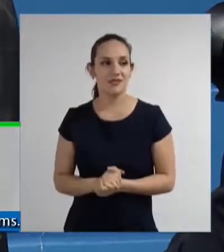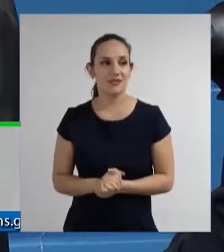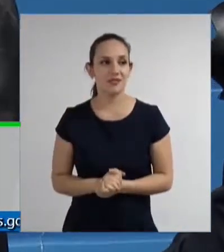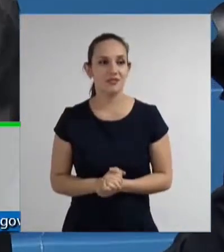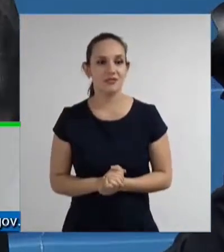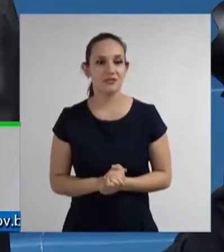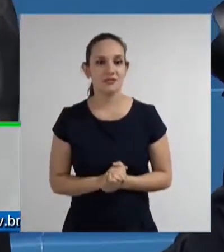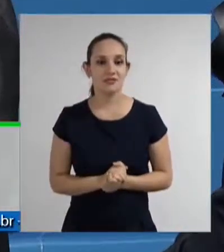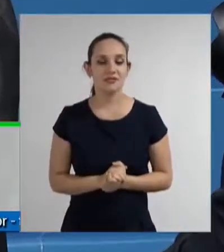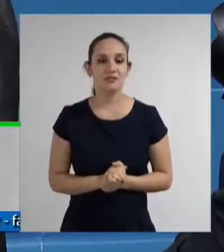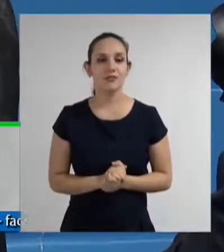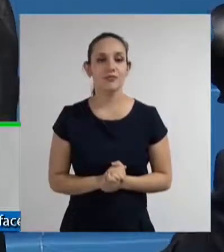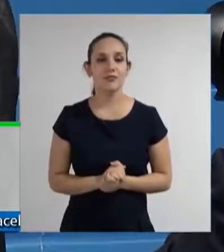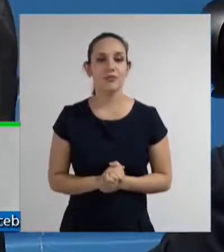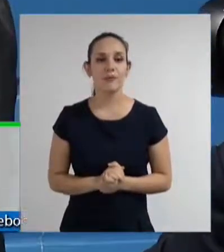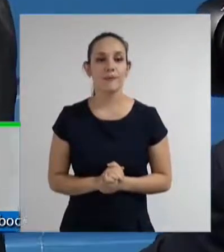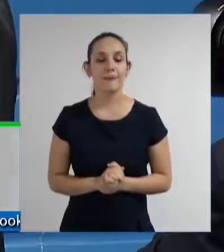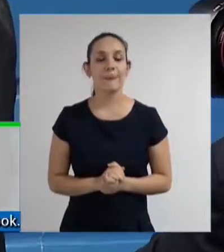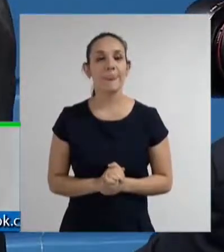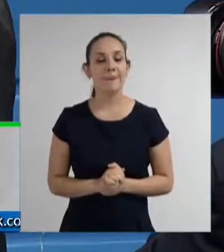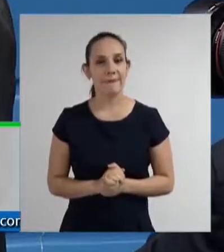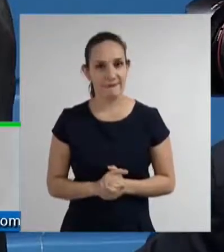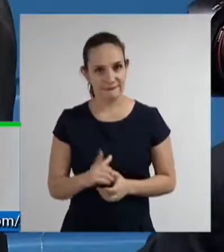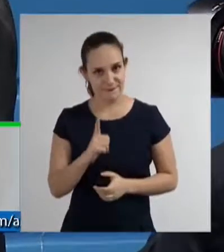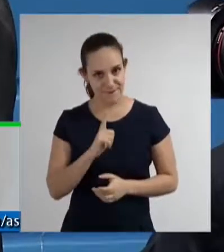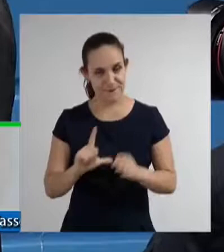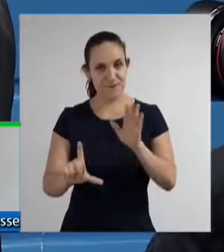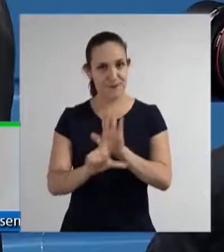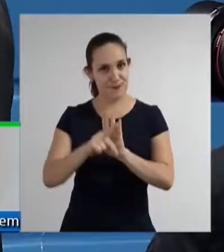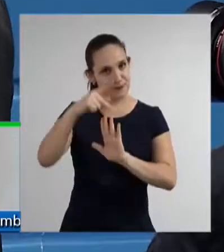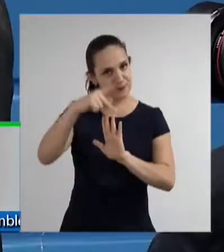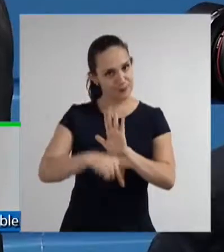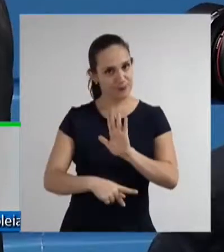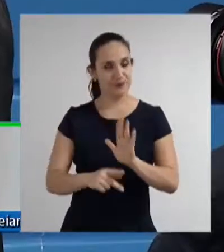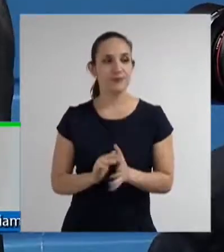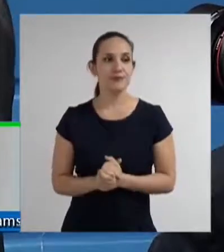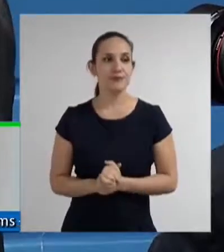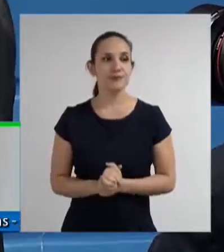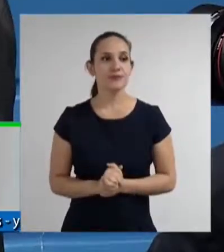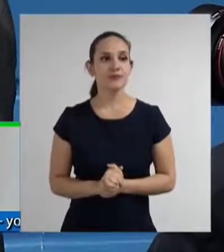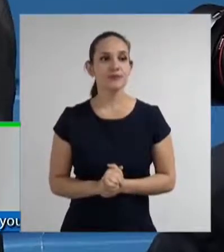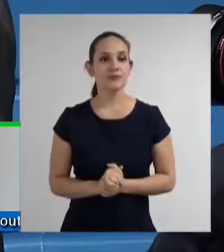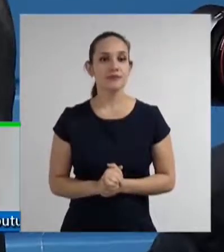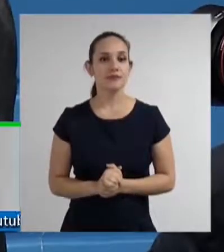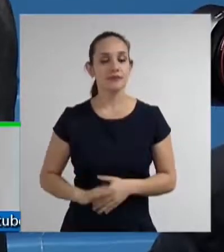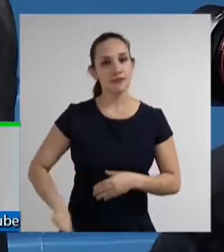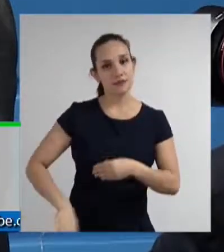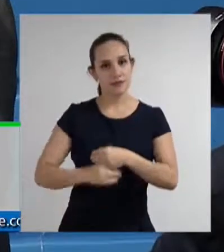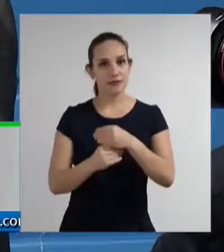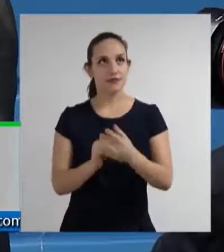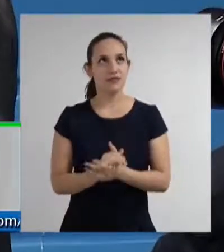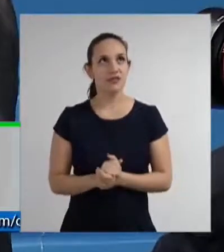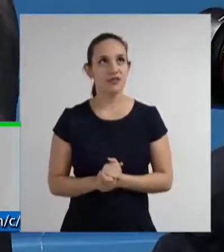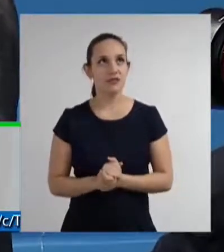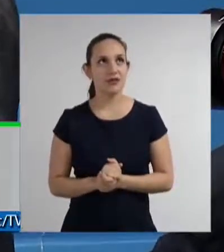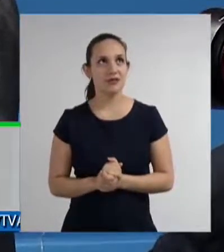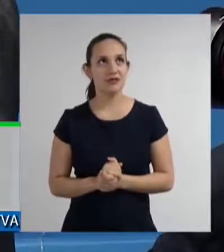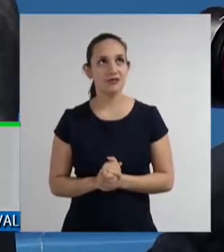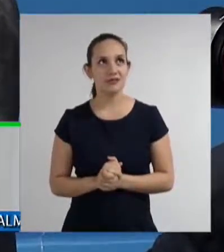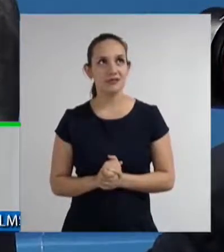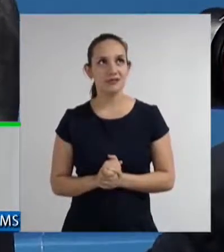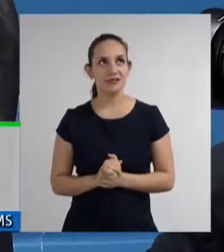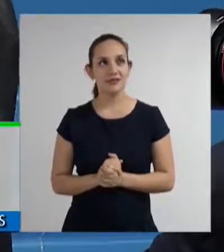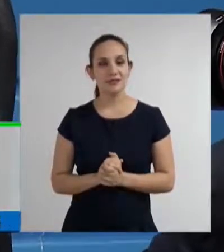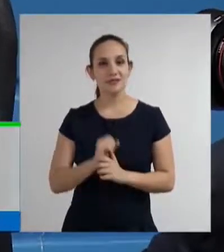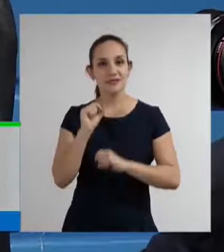nós temos aqui o projeto de lei complementar encaminhado aqui